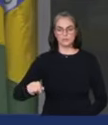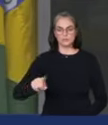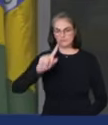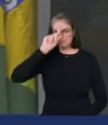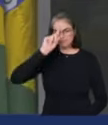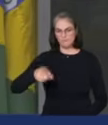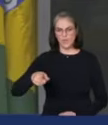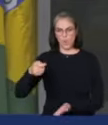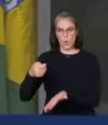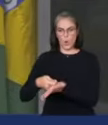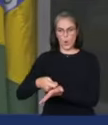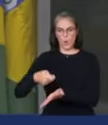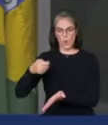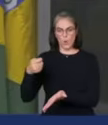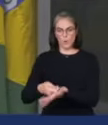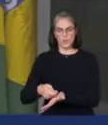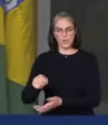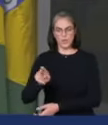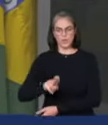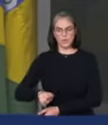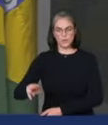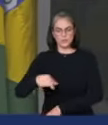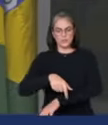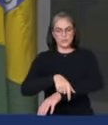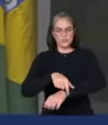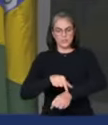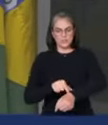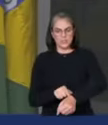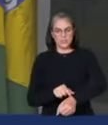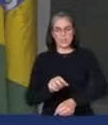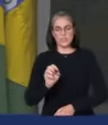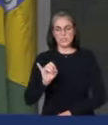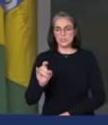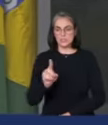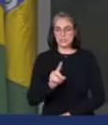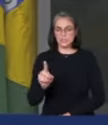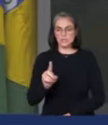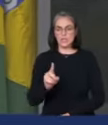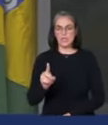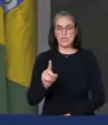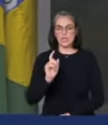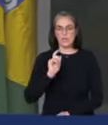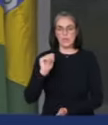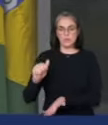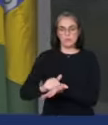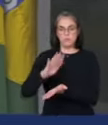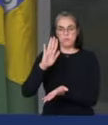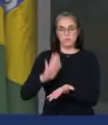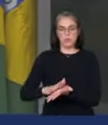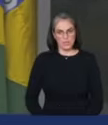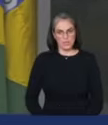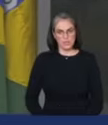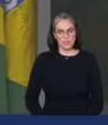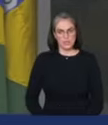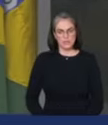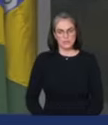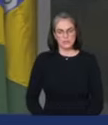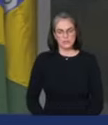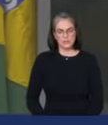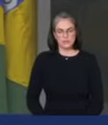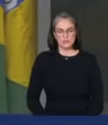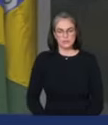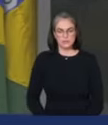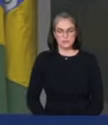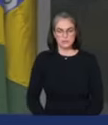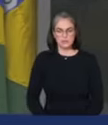essa tornozeleira ou será multado em R$15 mil diariamente. E eu te